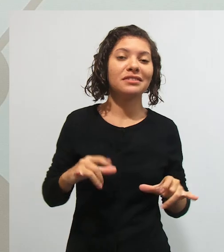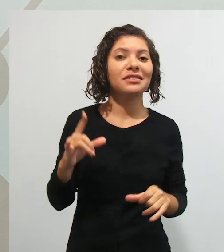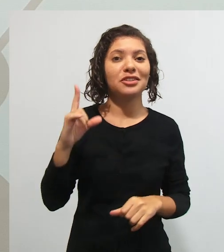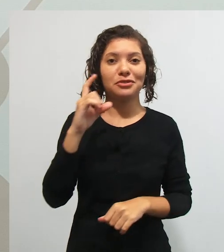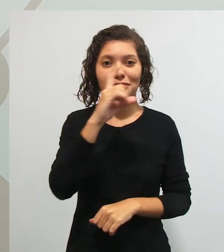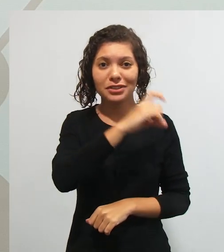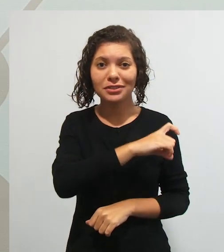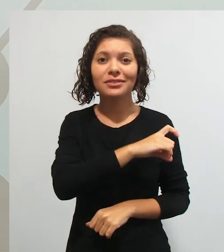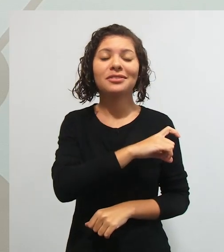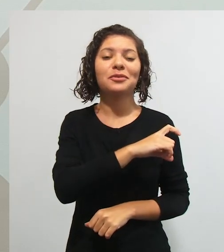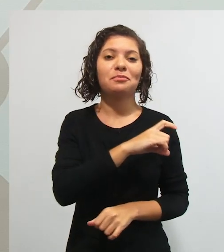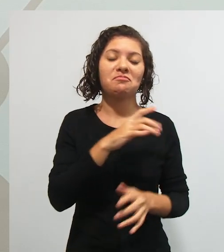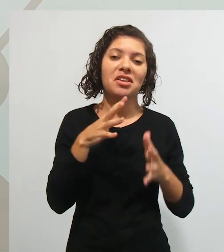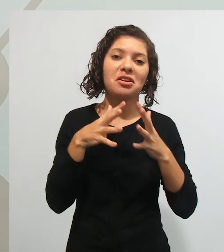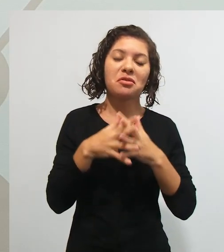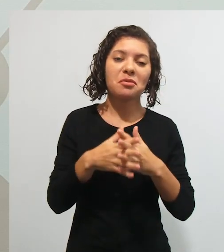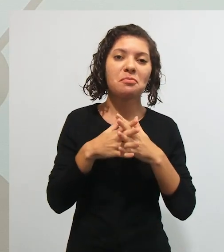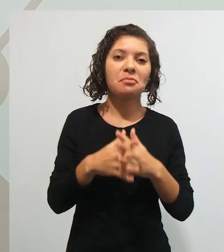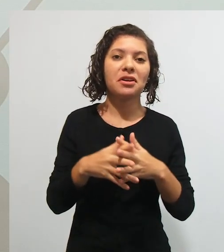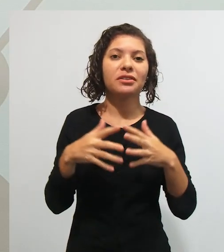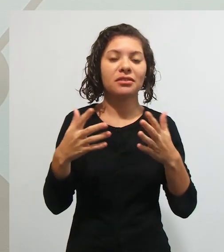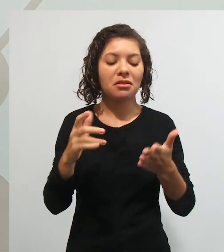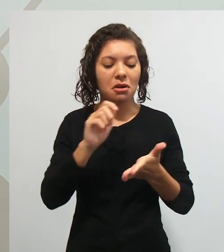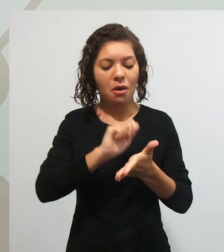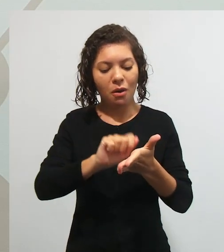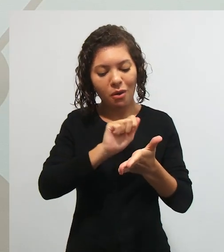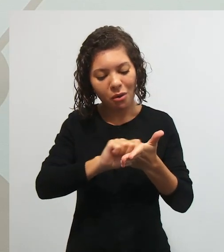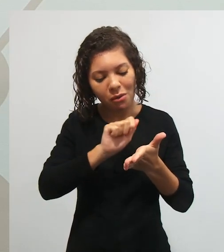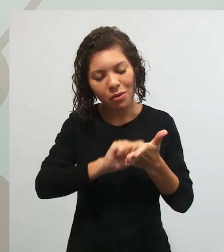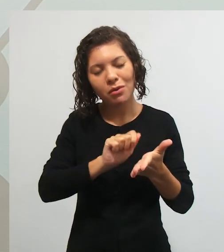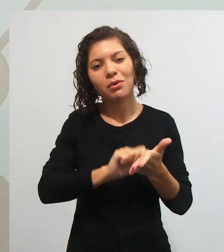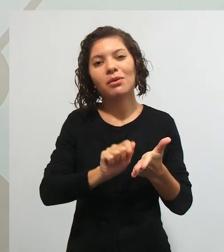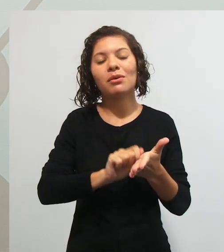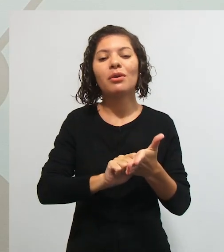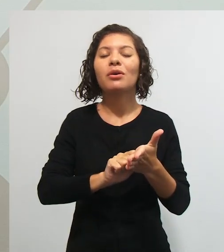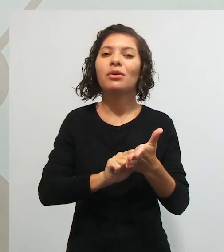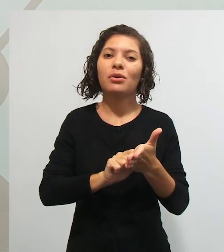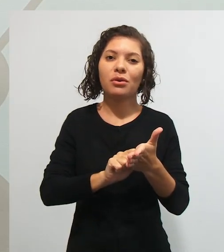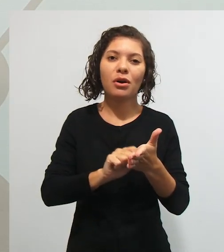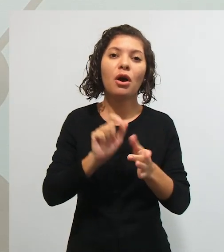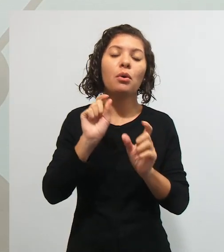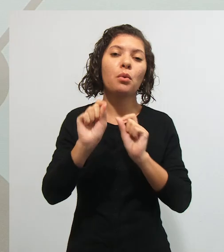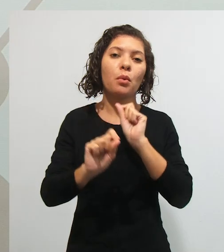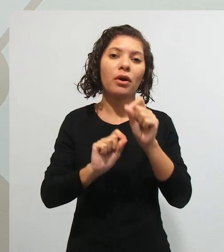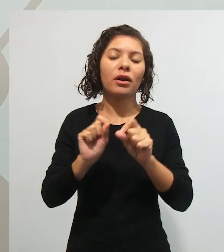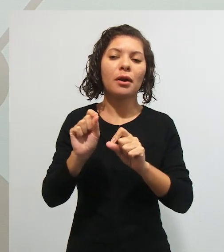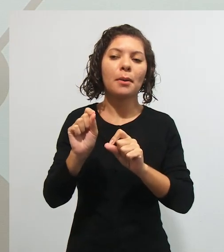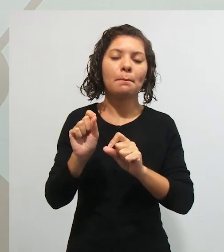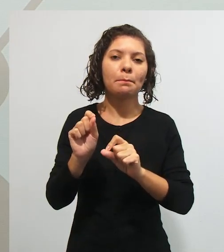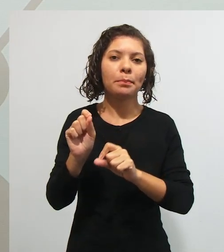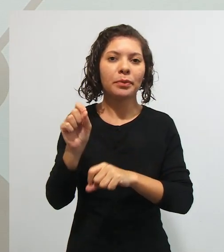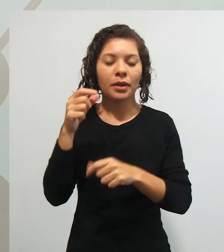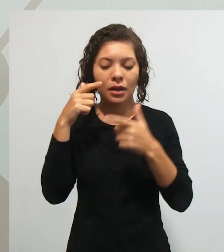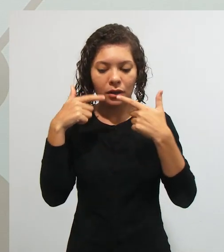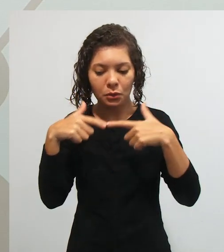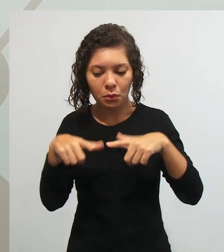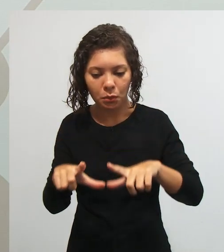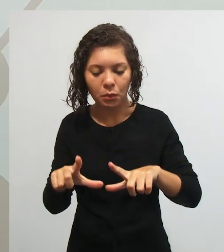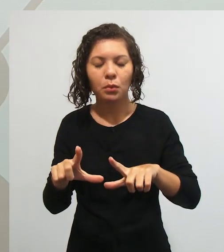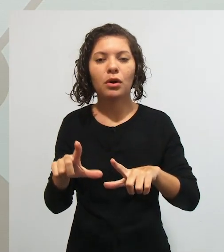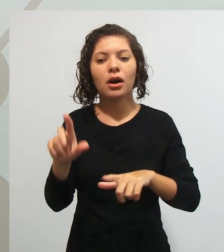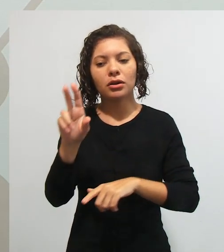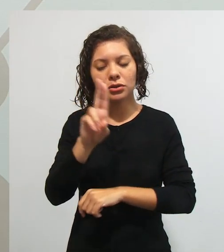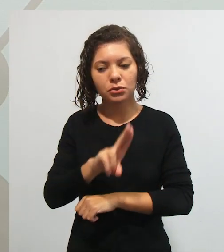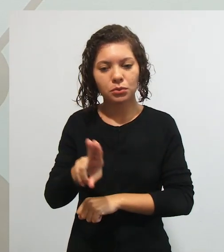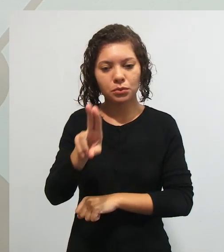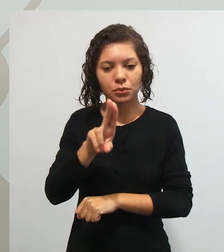muito complexo. Então veja, o ato da escrita é você se apropriar da linguagem que está exterior ao